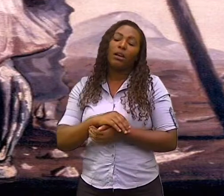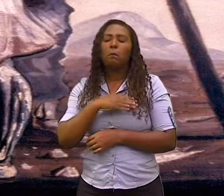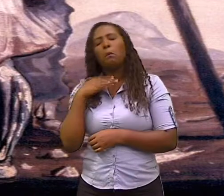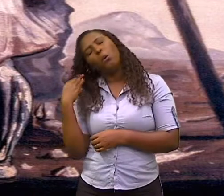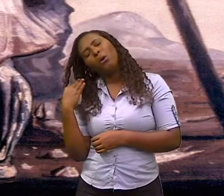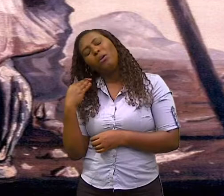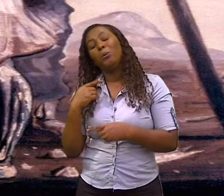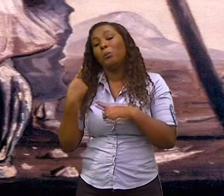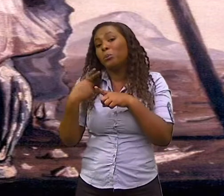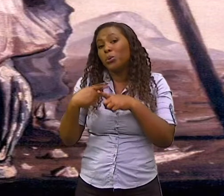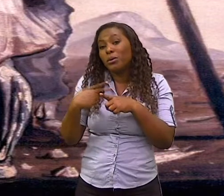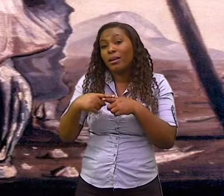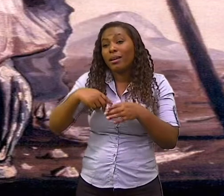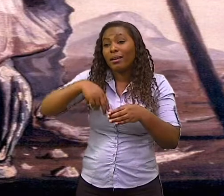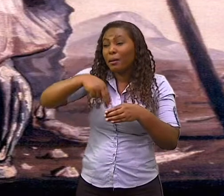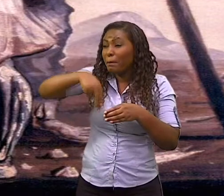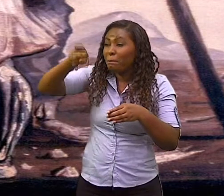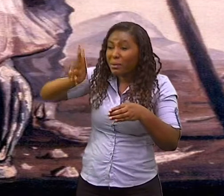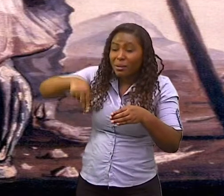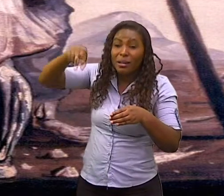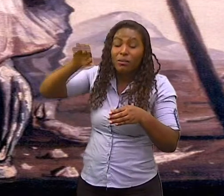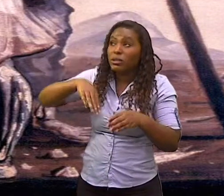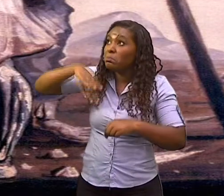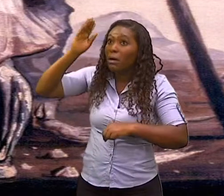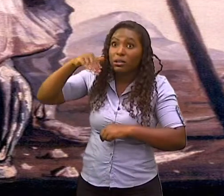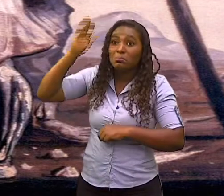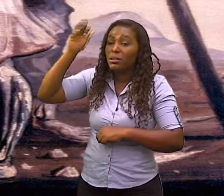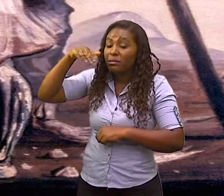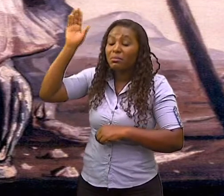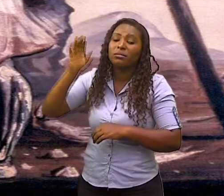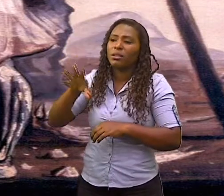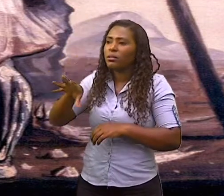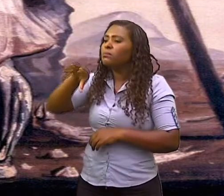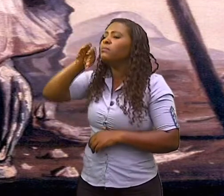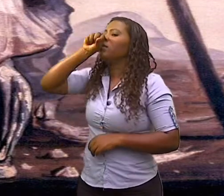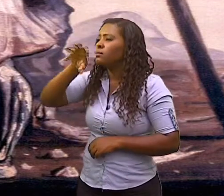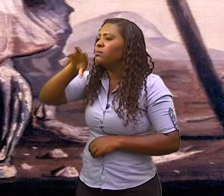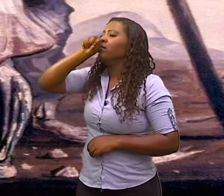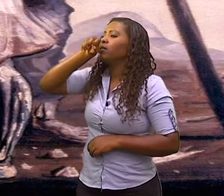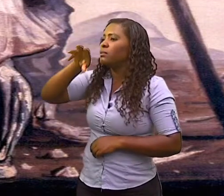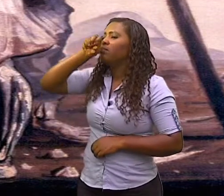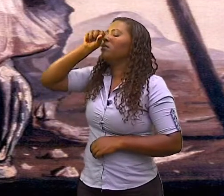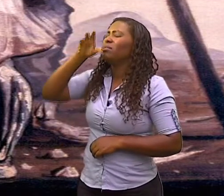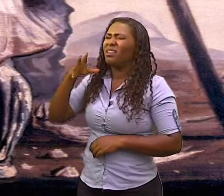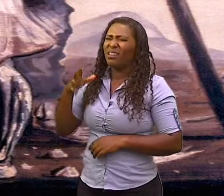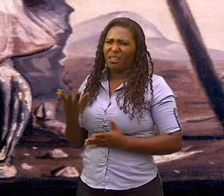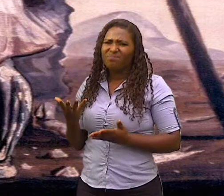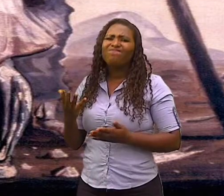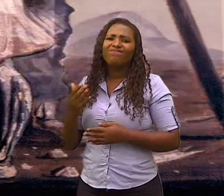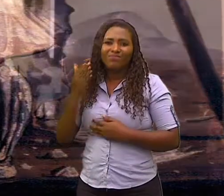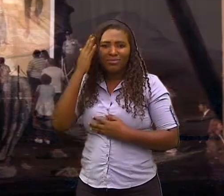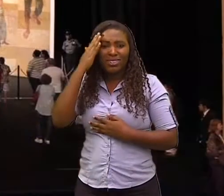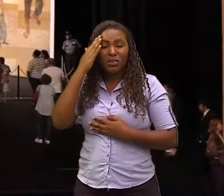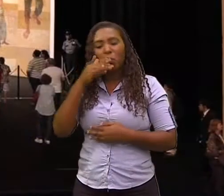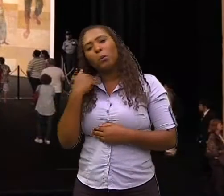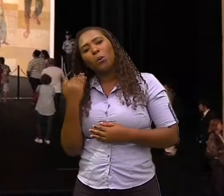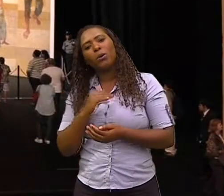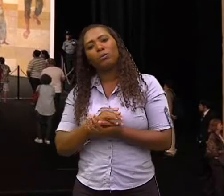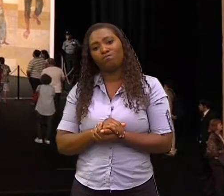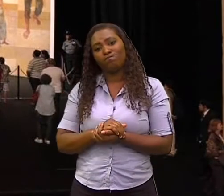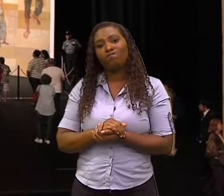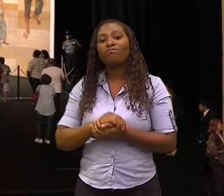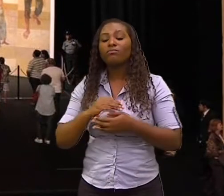motivo de seu óbito, de sua morte, logo à frente. E posteriormente também em Nova York, em 1955,